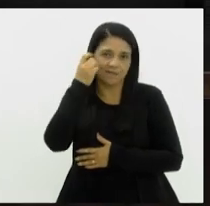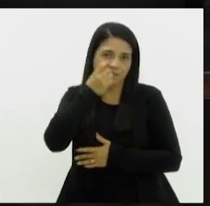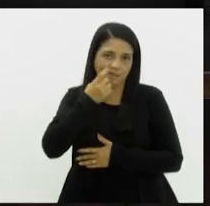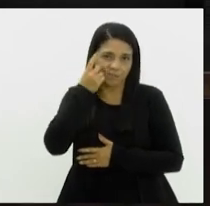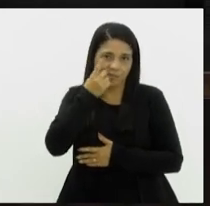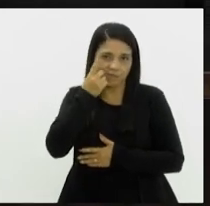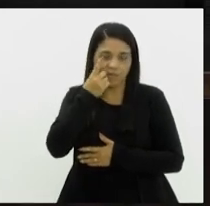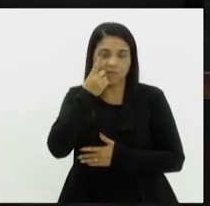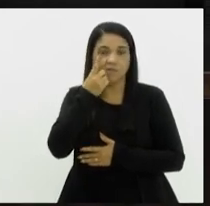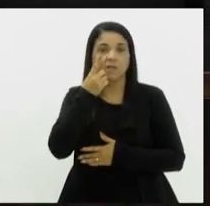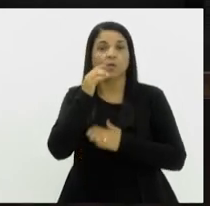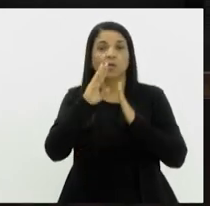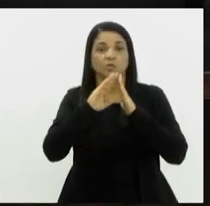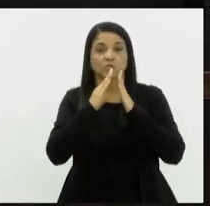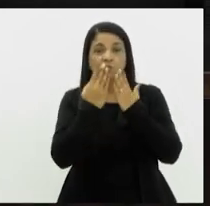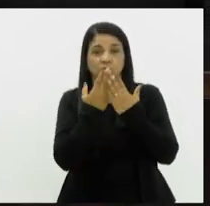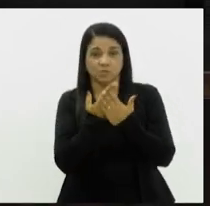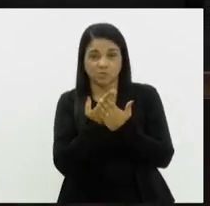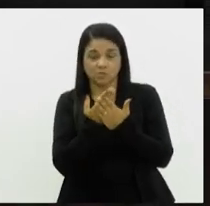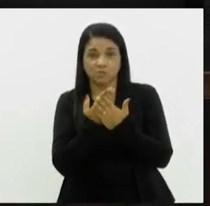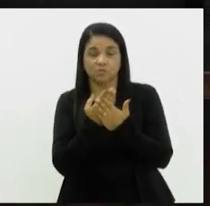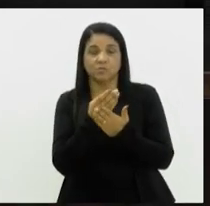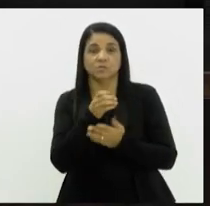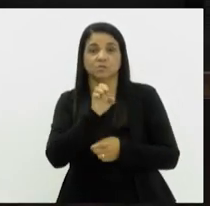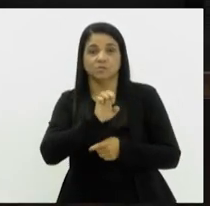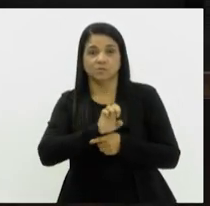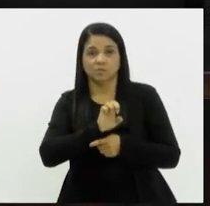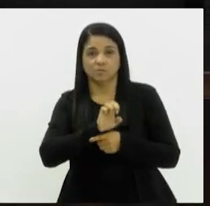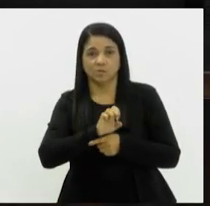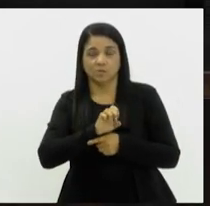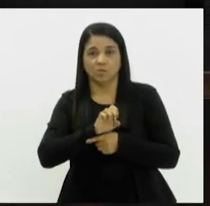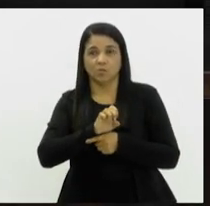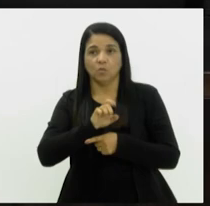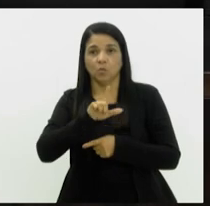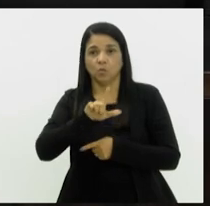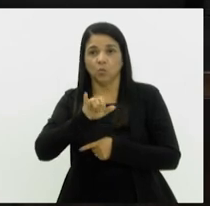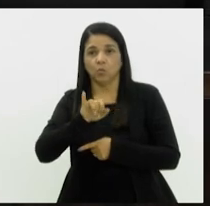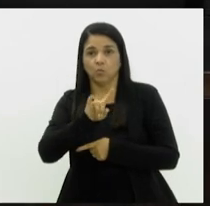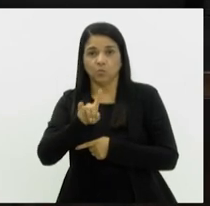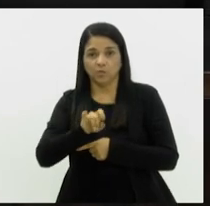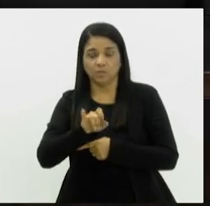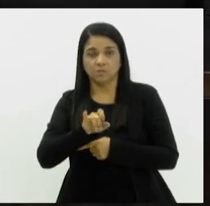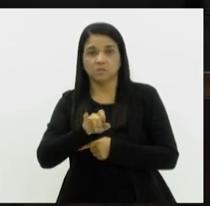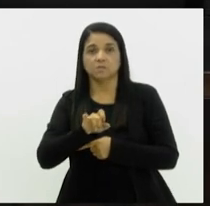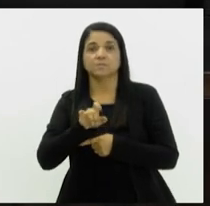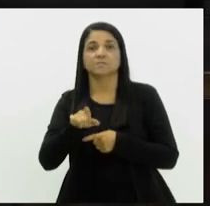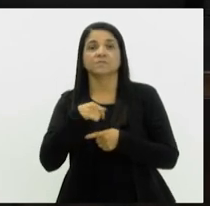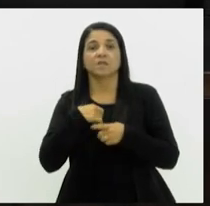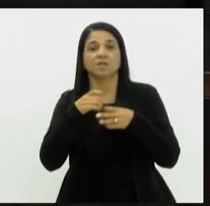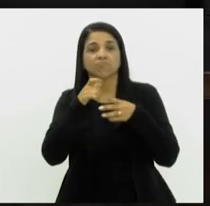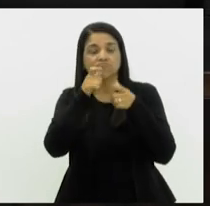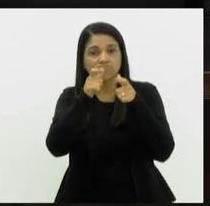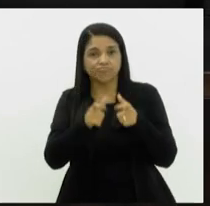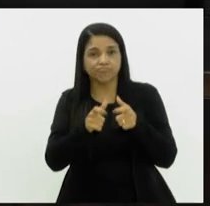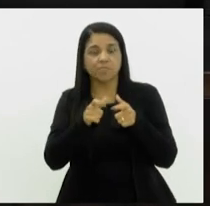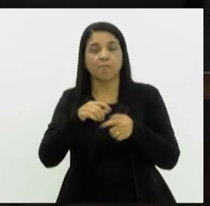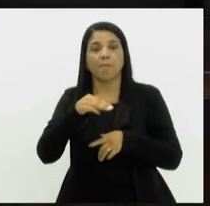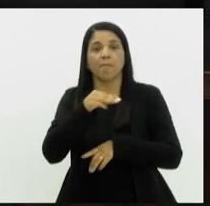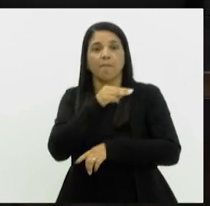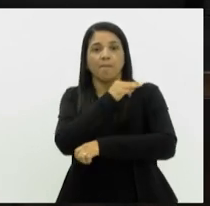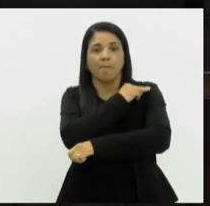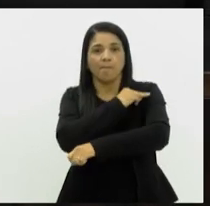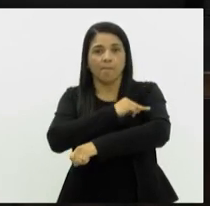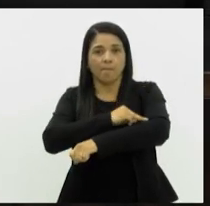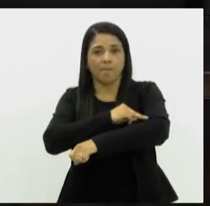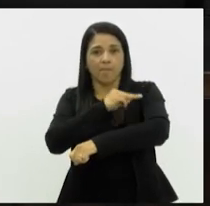que declara o Colégio Estadual Luiz Reid, localizado em Macaé, patrimônio